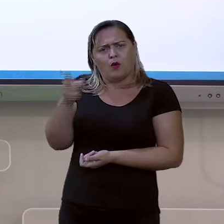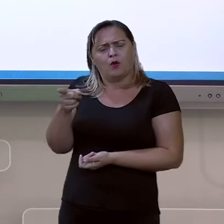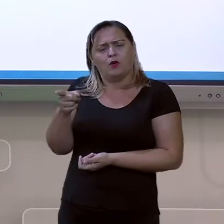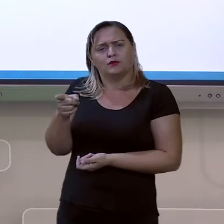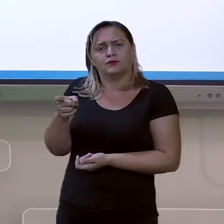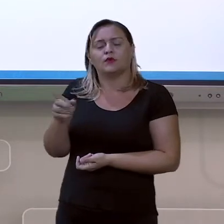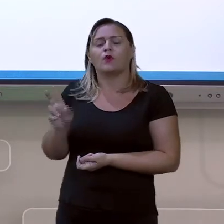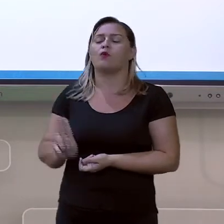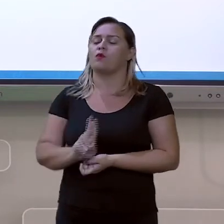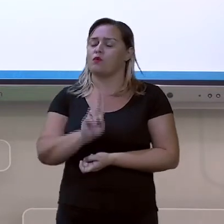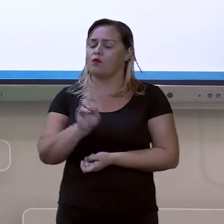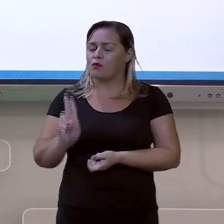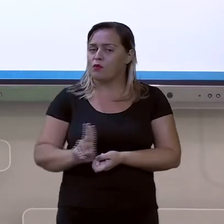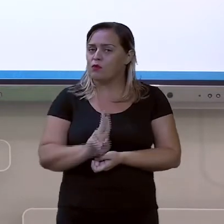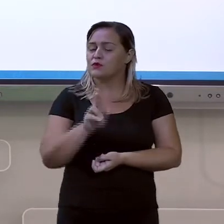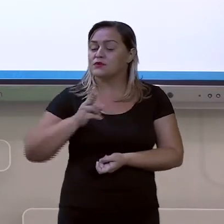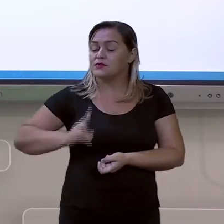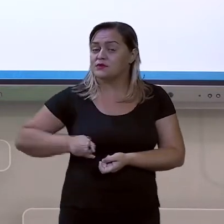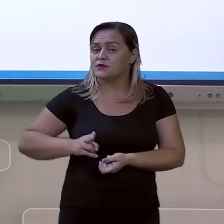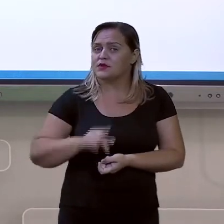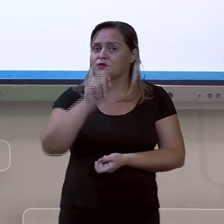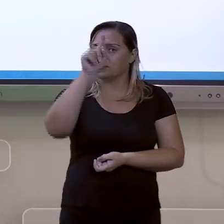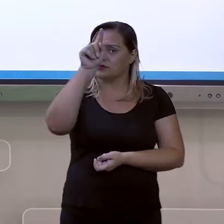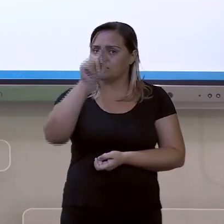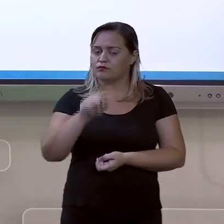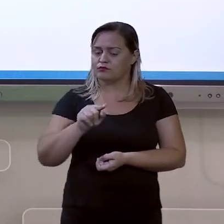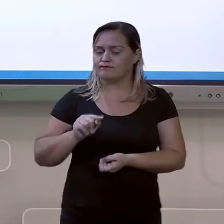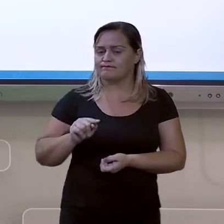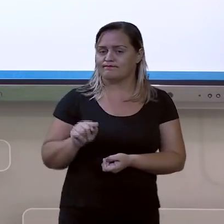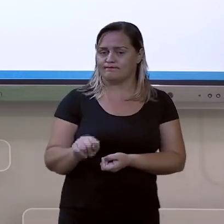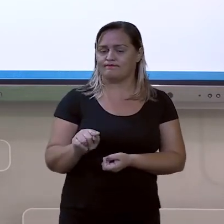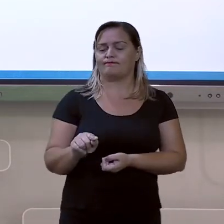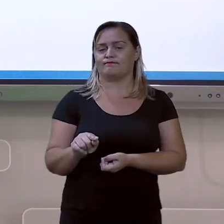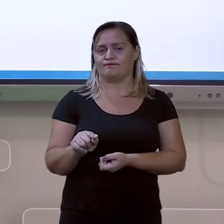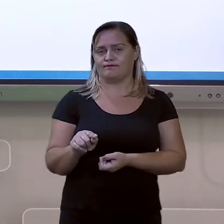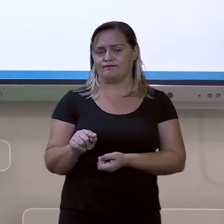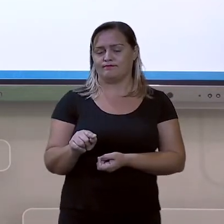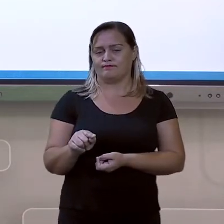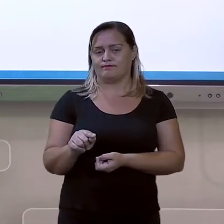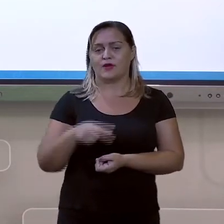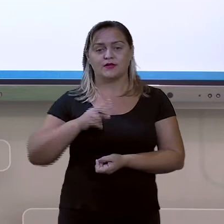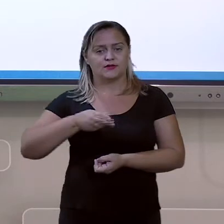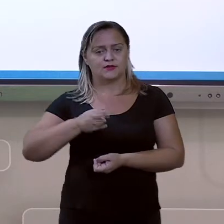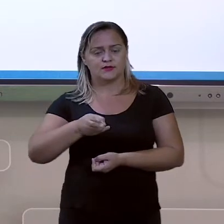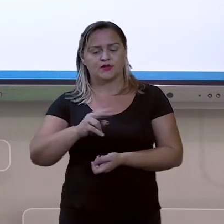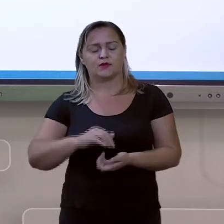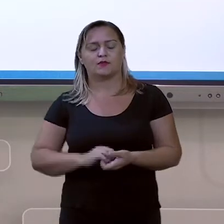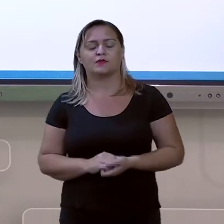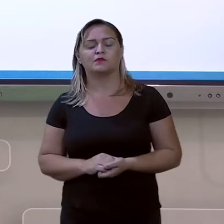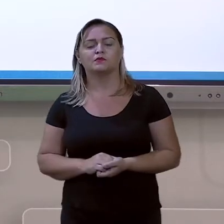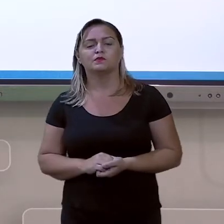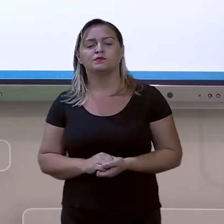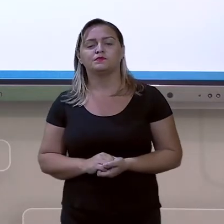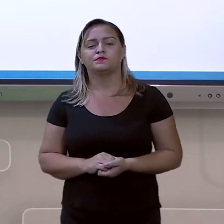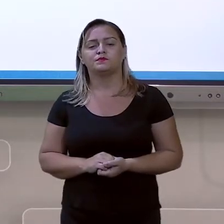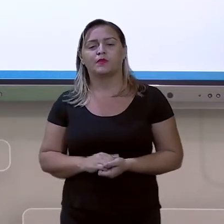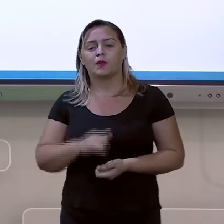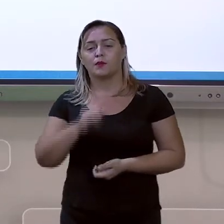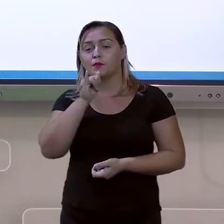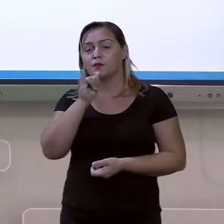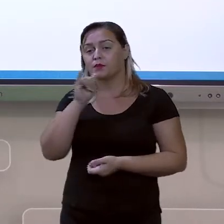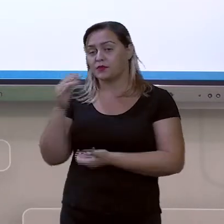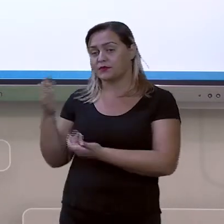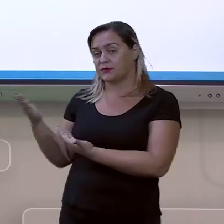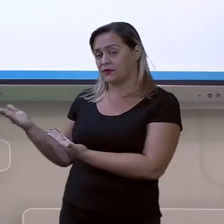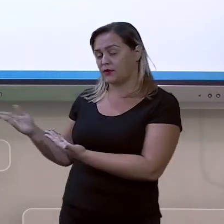Então, toda vez que eu tiver ali um sentimento, eu tenho ali um ponto de exclamação. Vejamos no